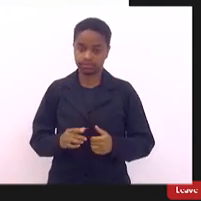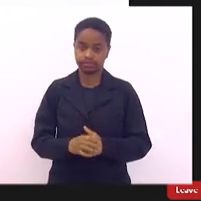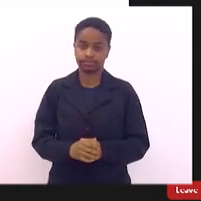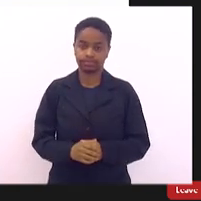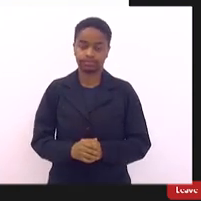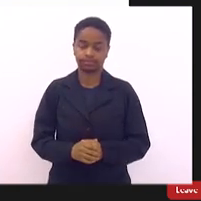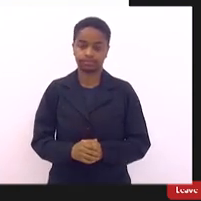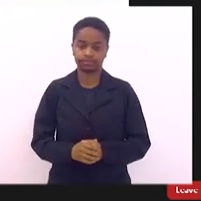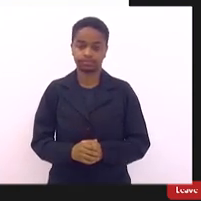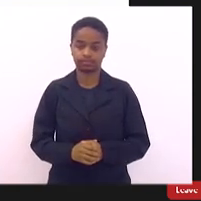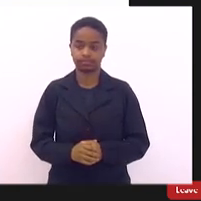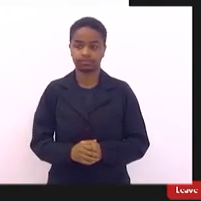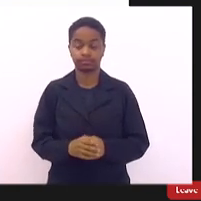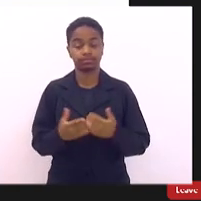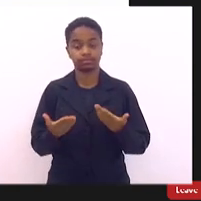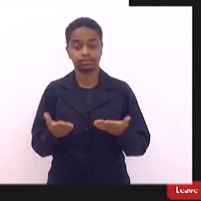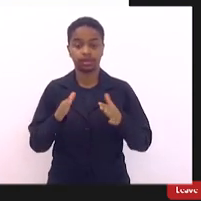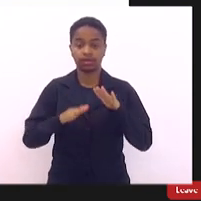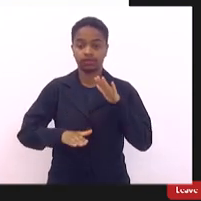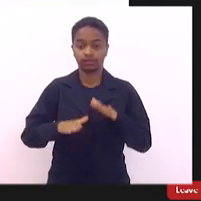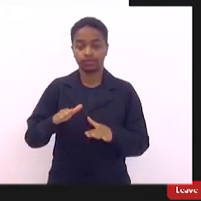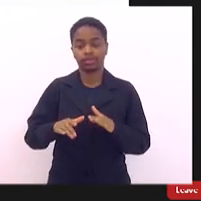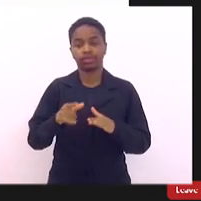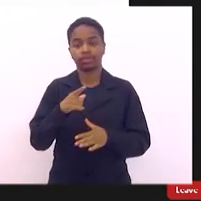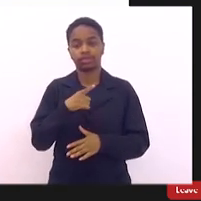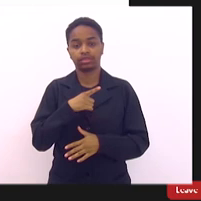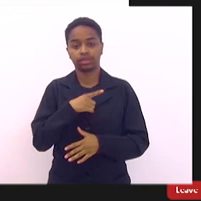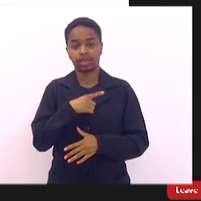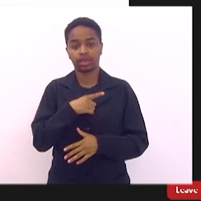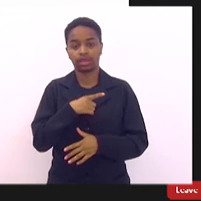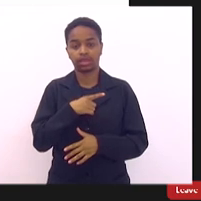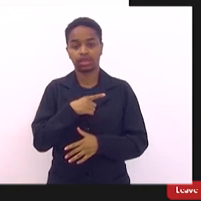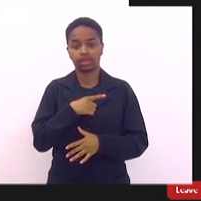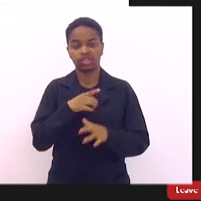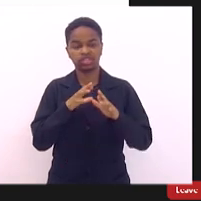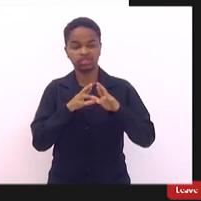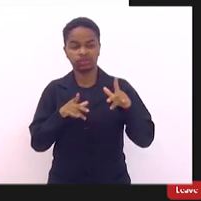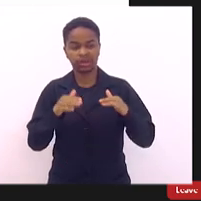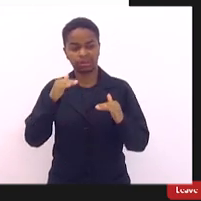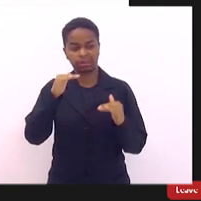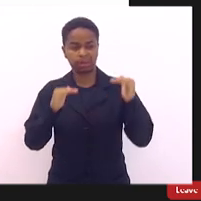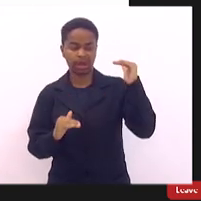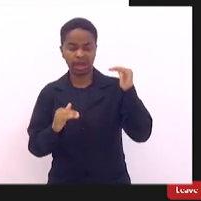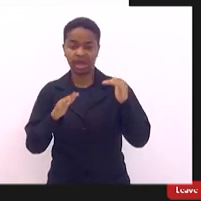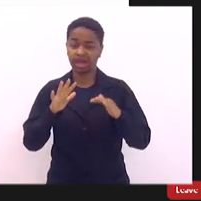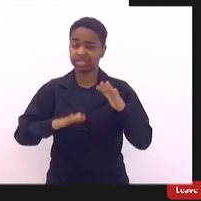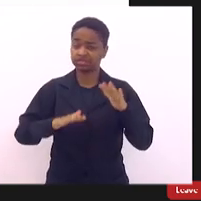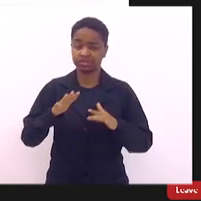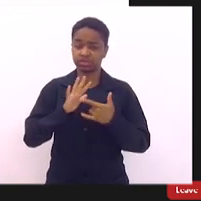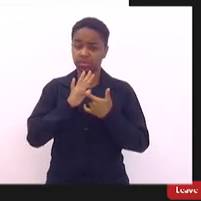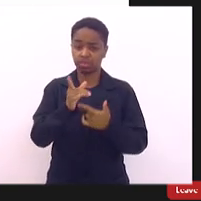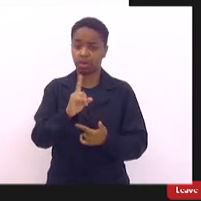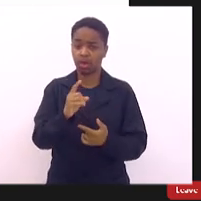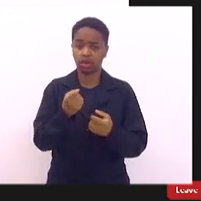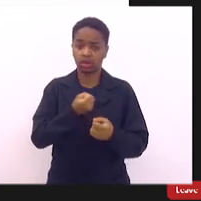Então, às vezes a gente tem algumas diferenças que são numéricas, às vezes as diferenças não são numéricas,